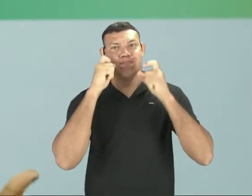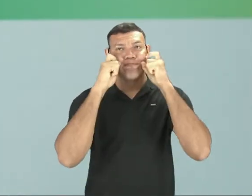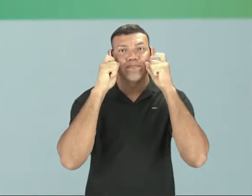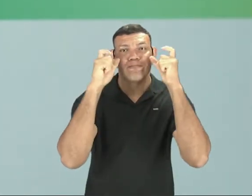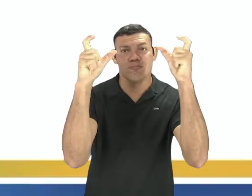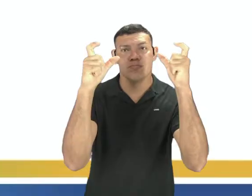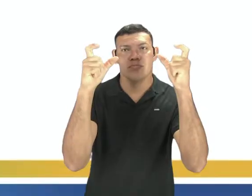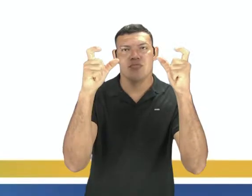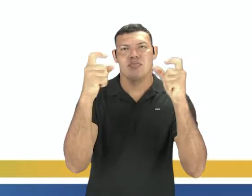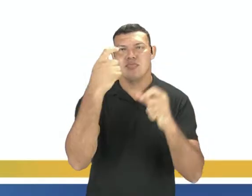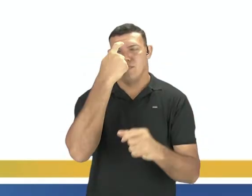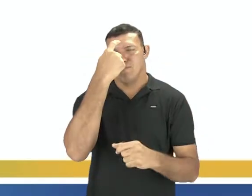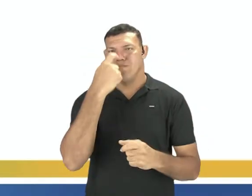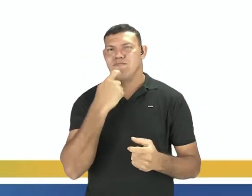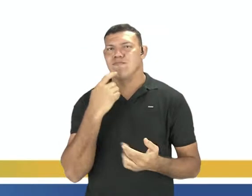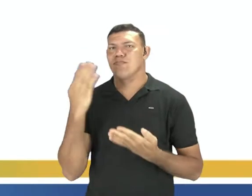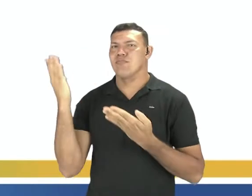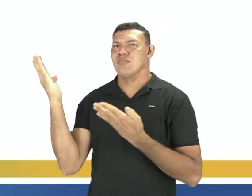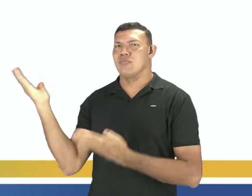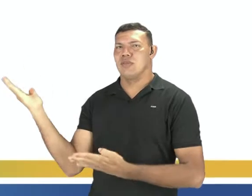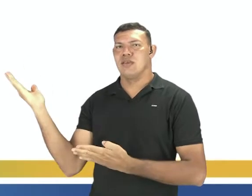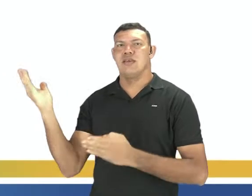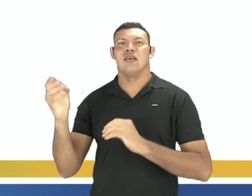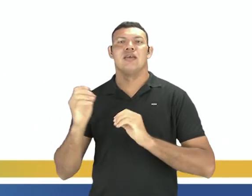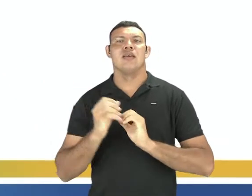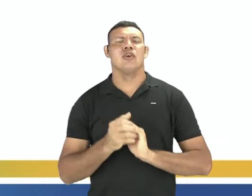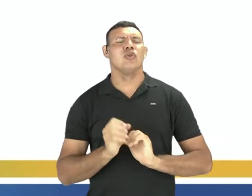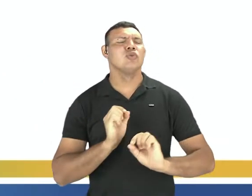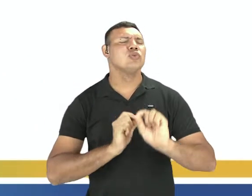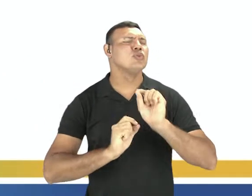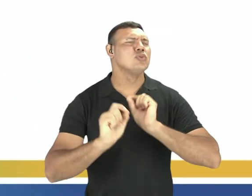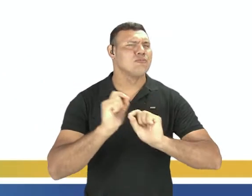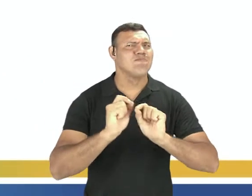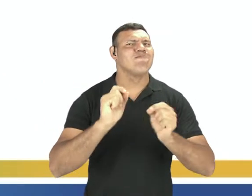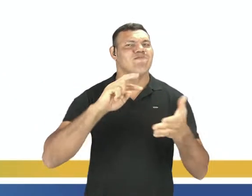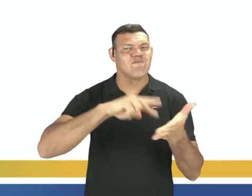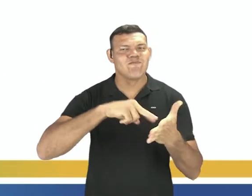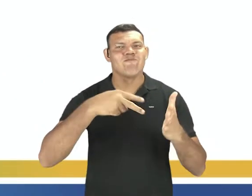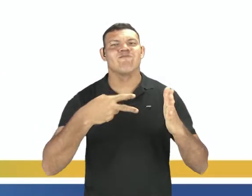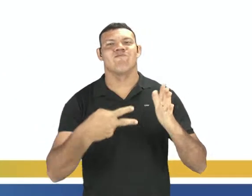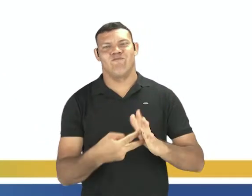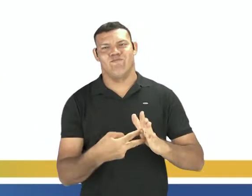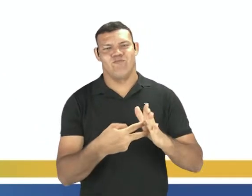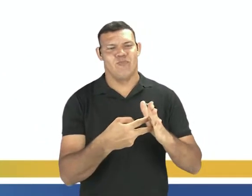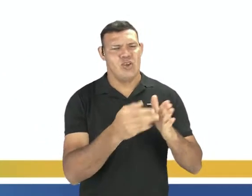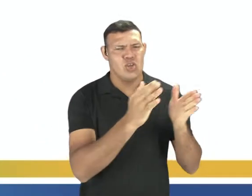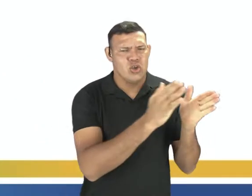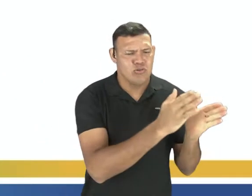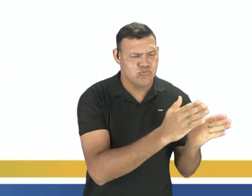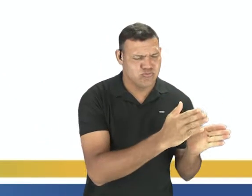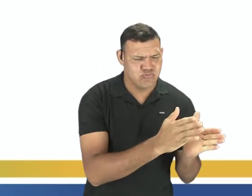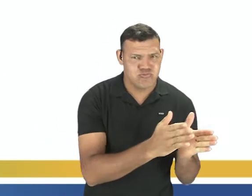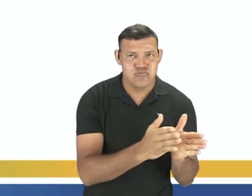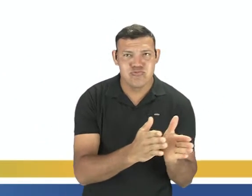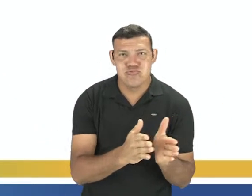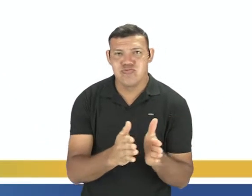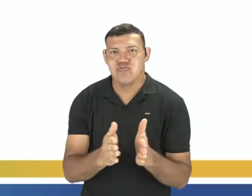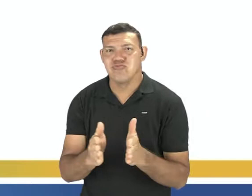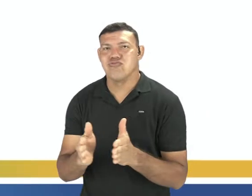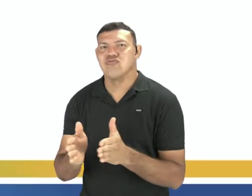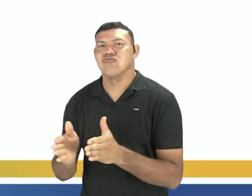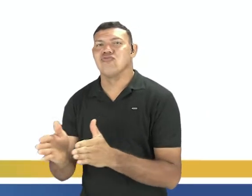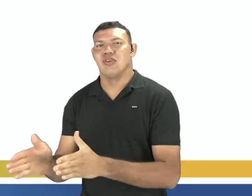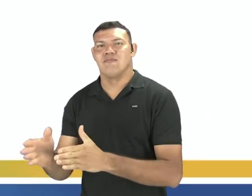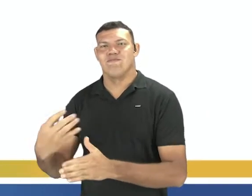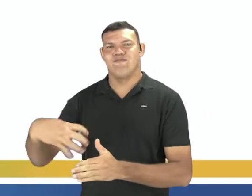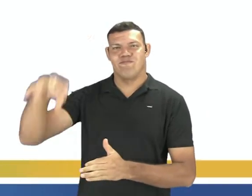para essa imagem, né? Essa imagem, ela é bem significativa desse processo de transição da